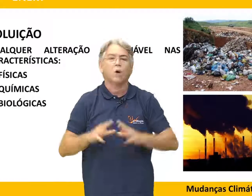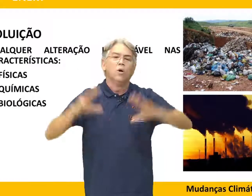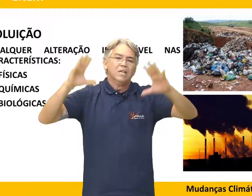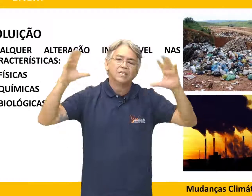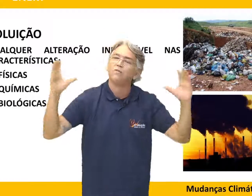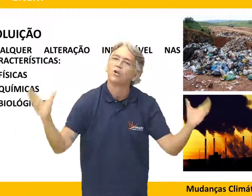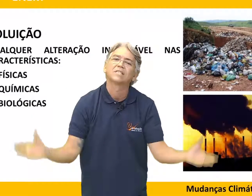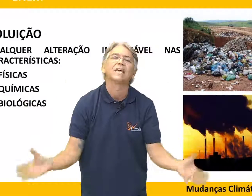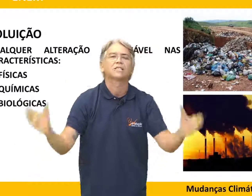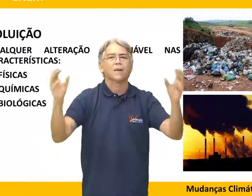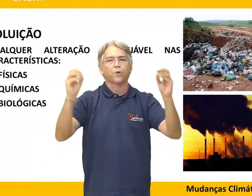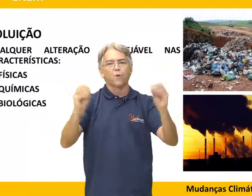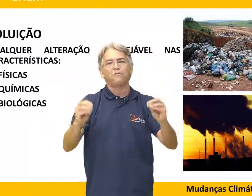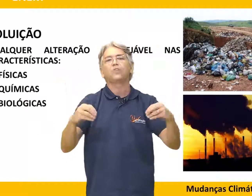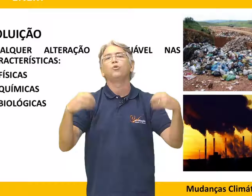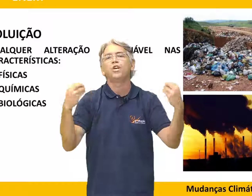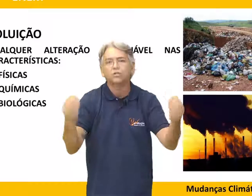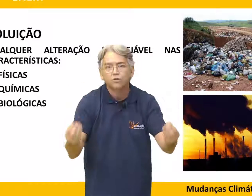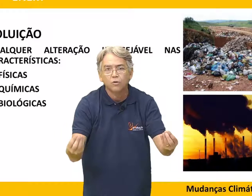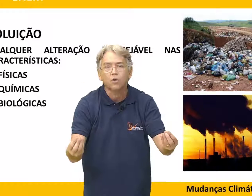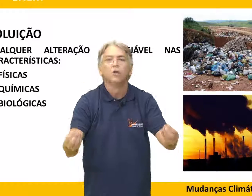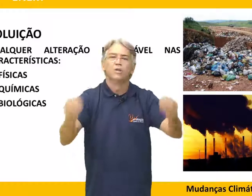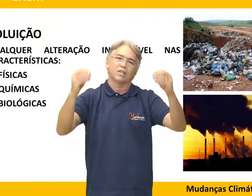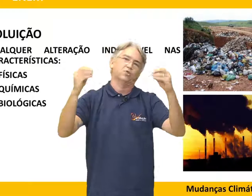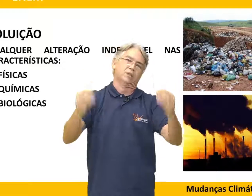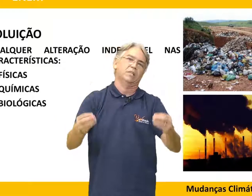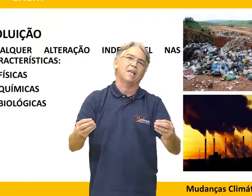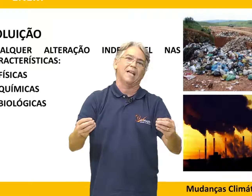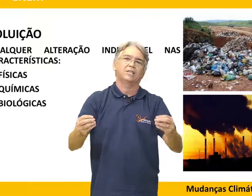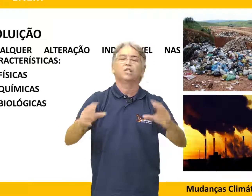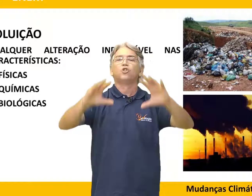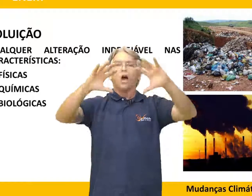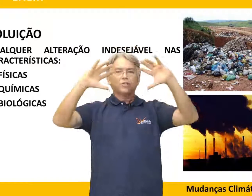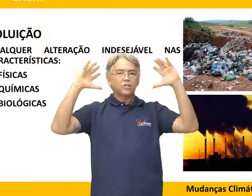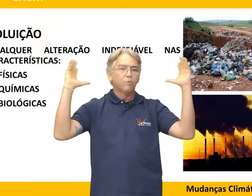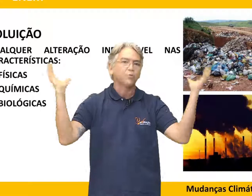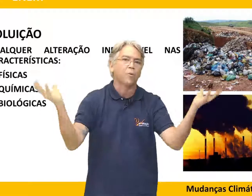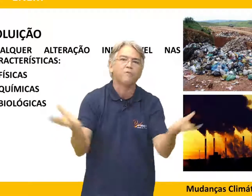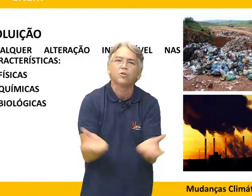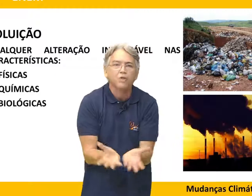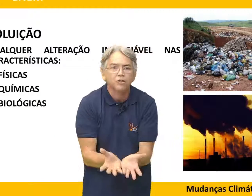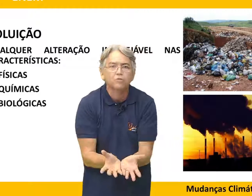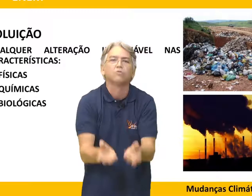atmosférica. Então, se você está promovendo isto na sua cidade, se nós